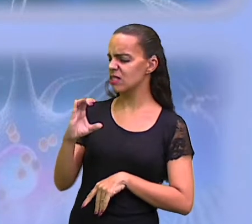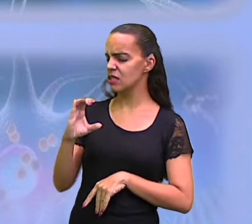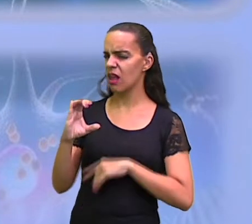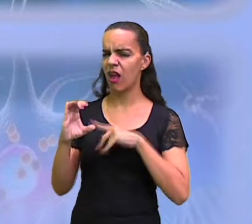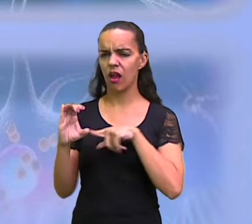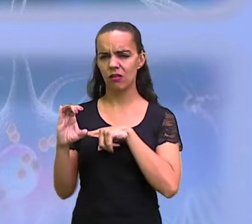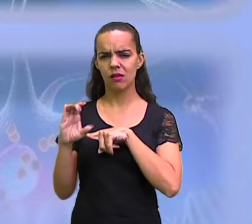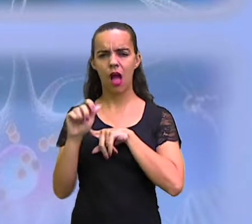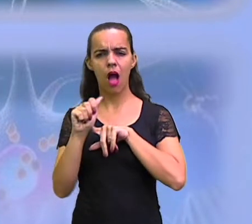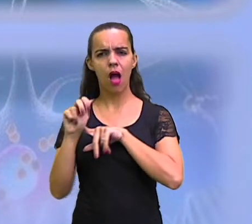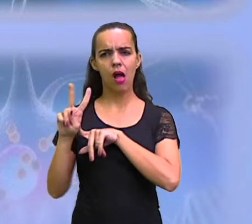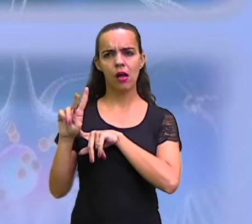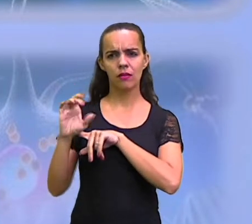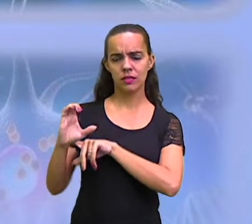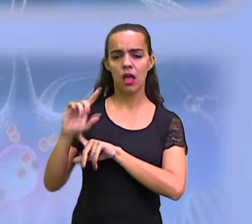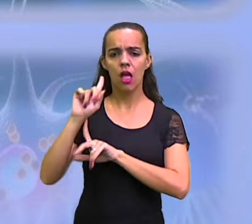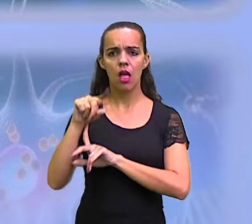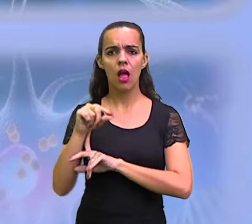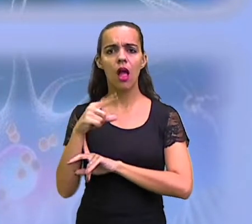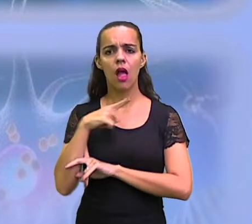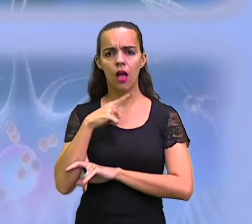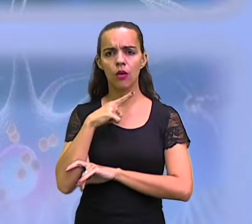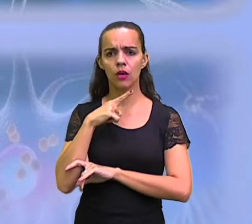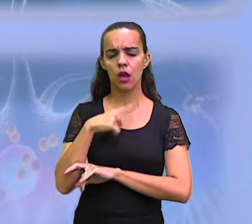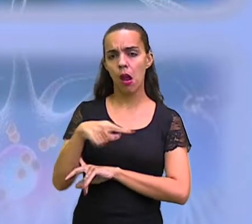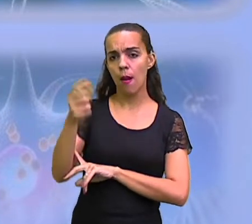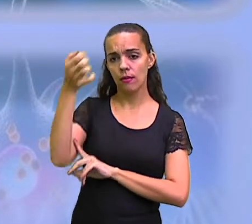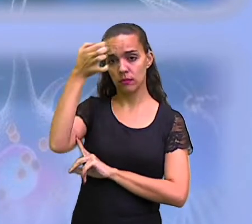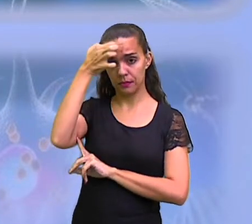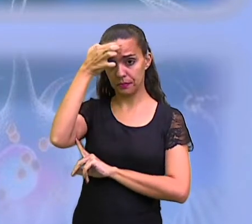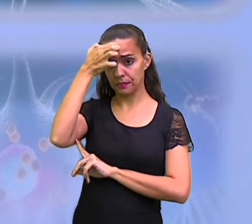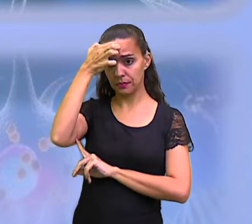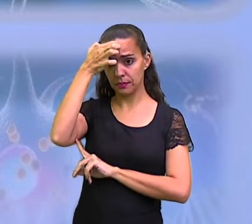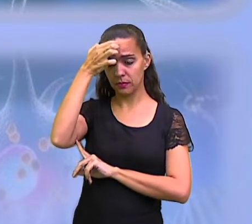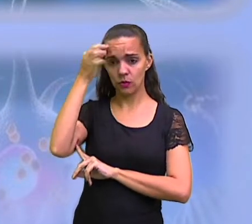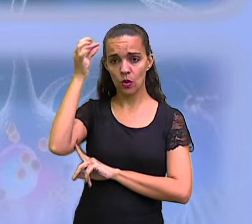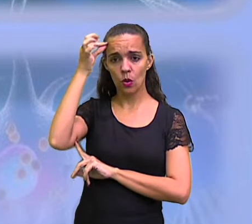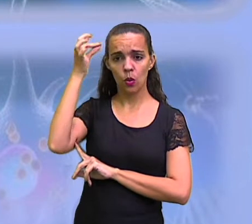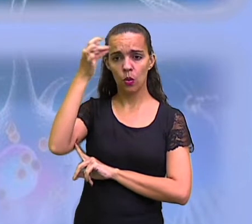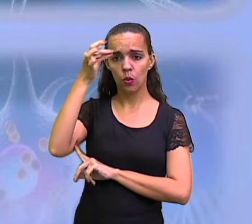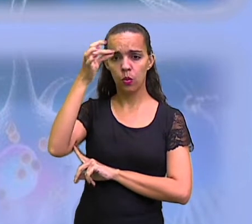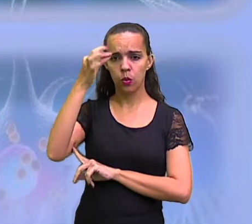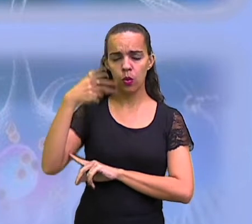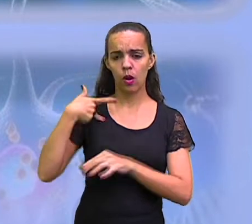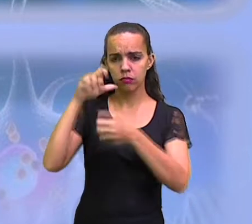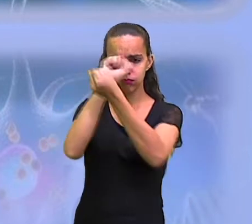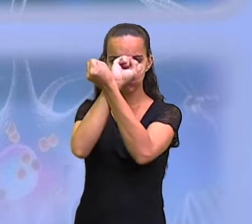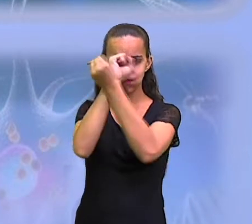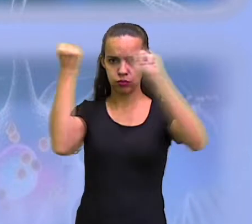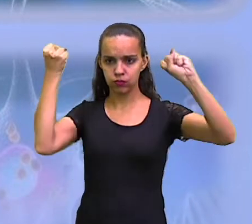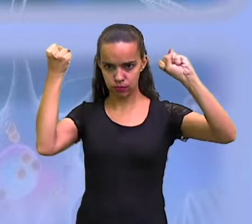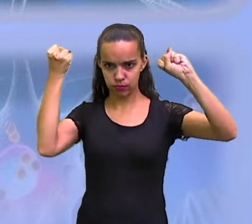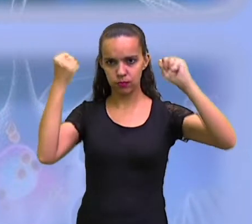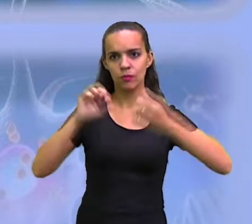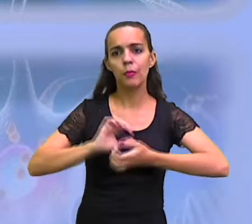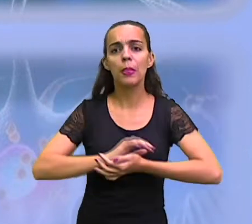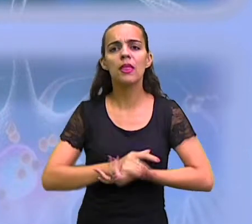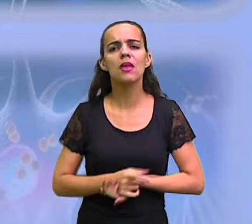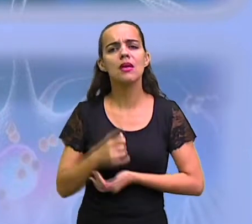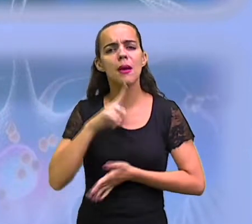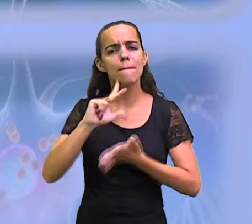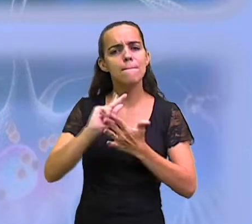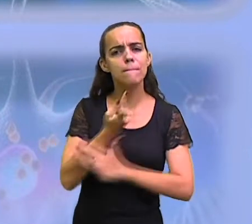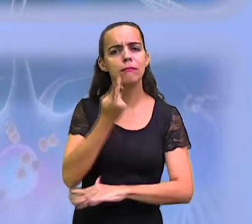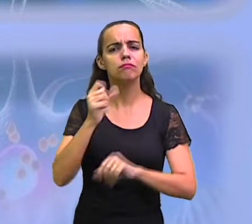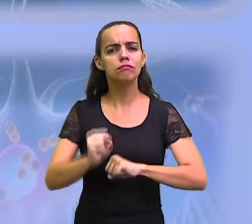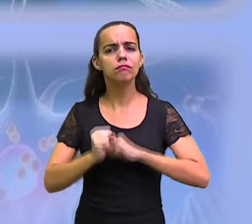aí? Ele também é chamado ou conhecido por derrame cerebral. Pode